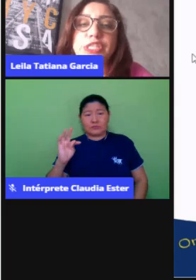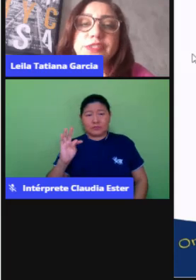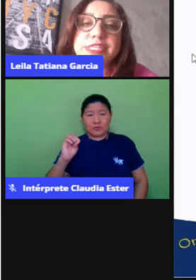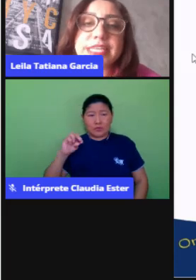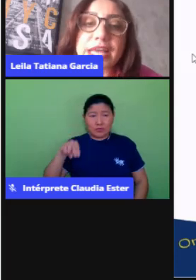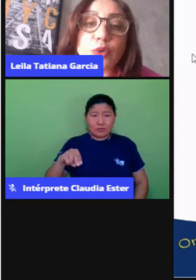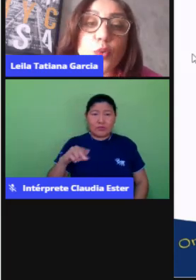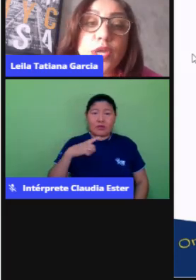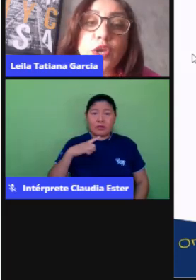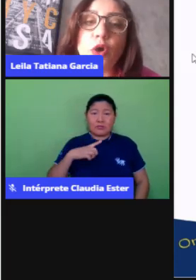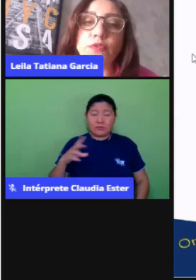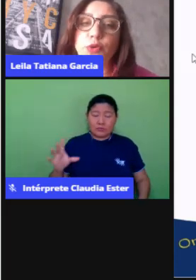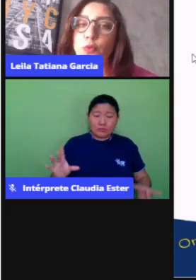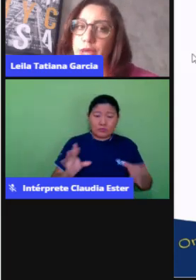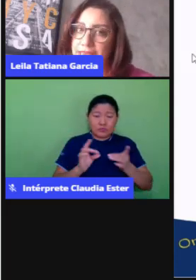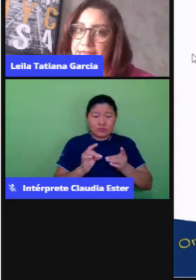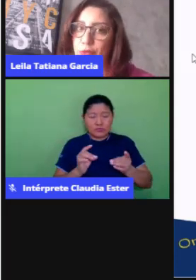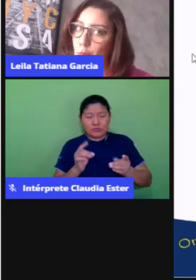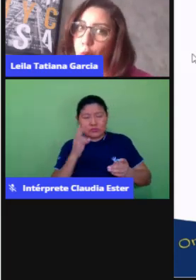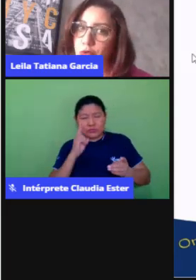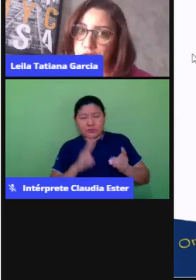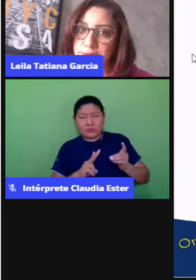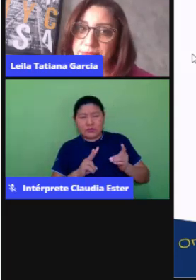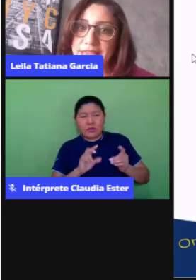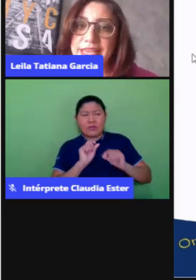ali juntinhos, dizendo o que houve com o